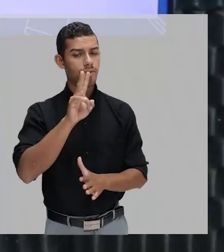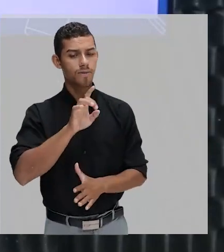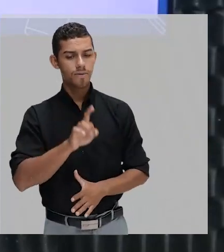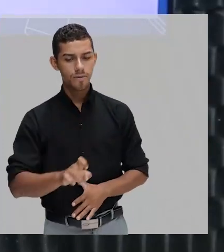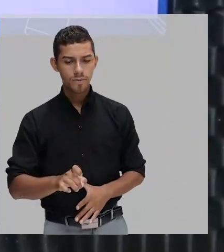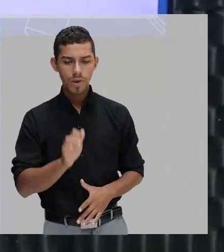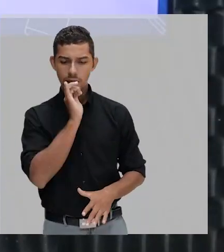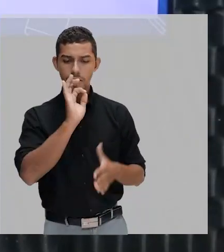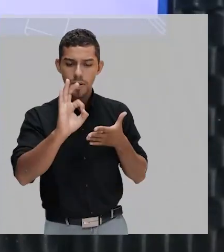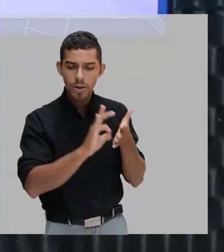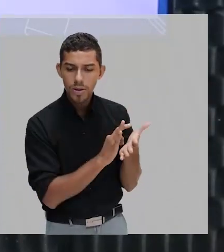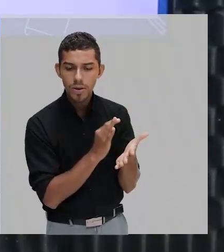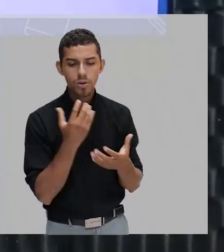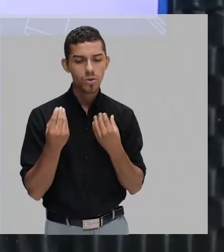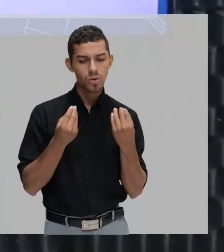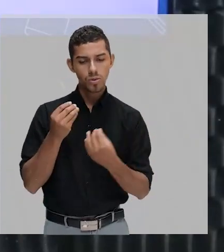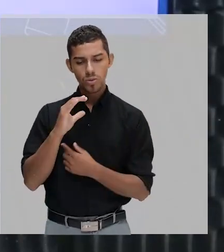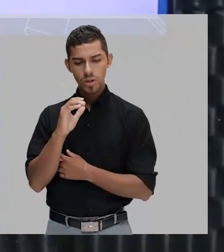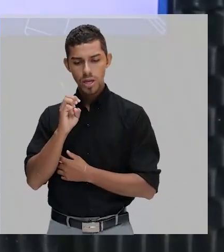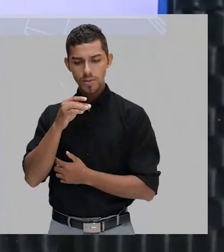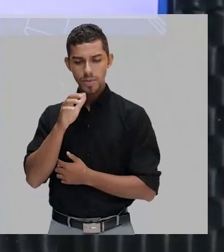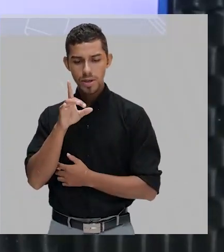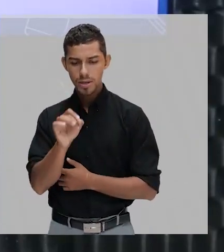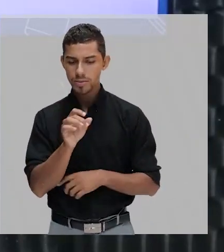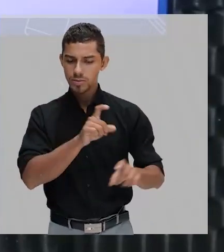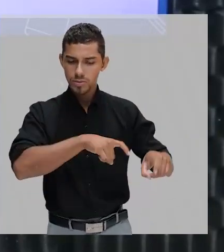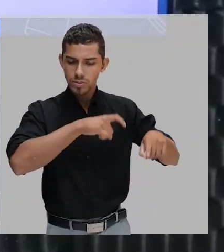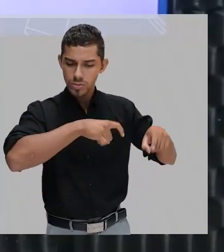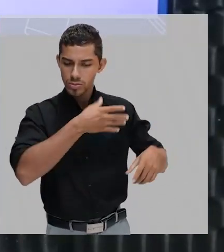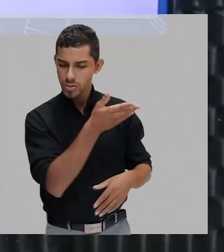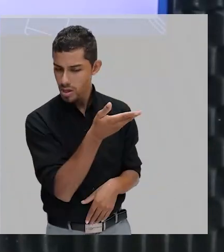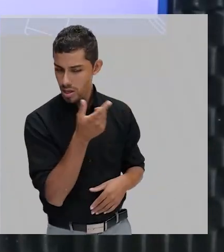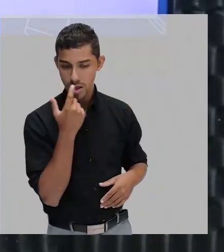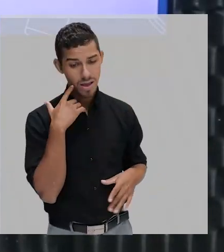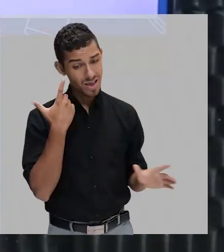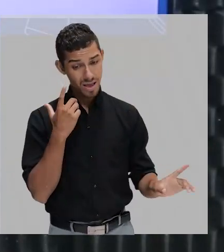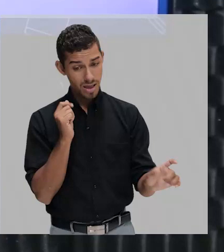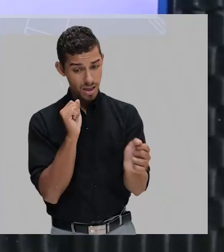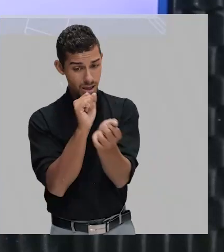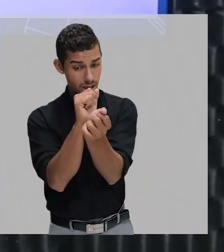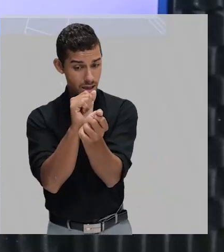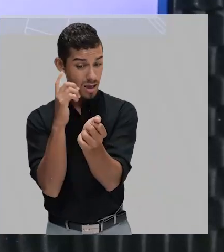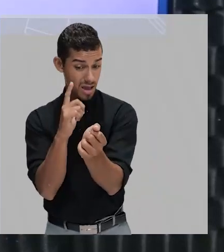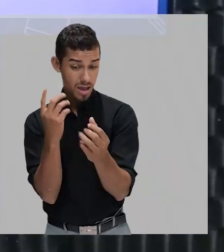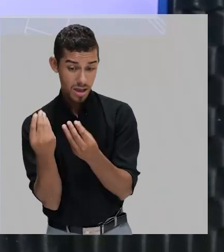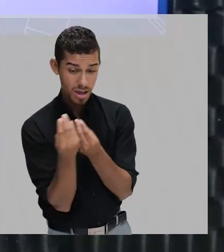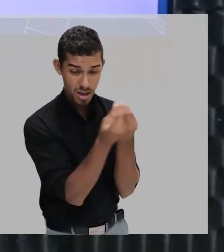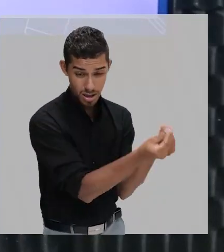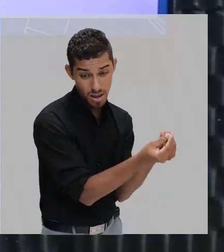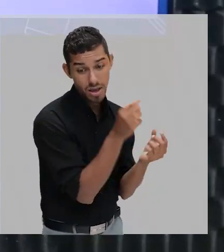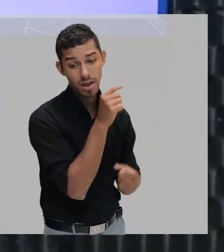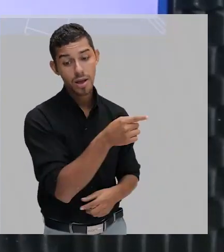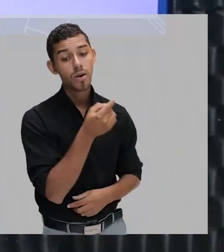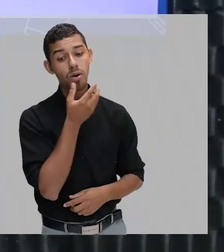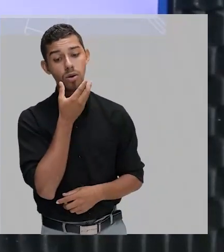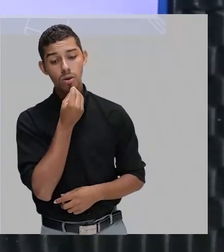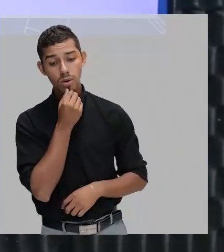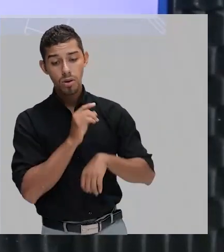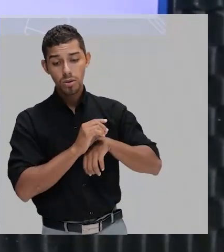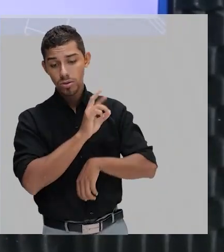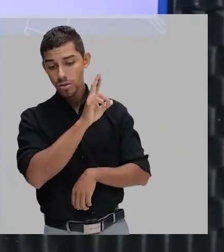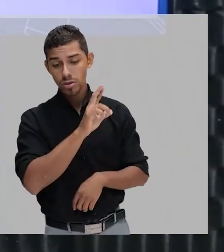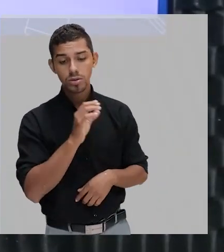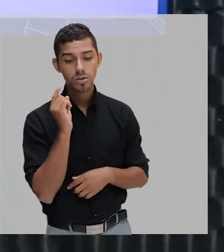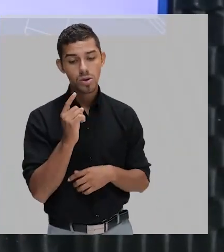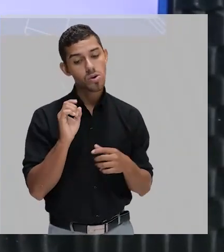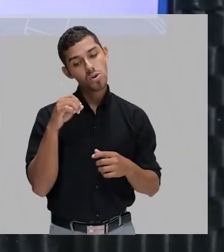como camarada em uma fazenda em Capivari. Quem o apreender e entregar ao seu senhor no amparo, ou